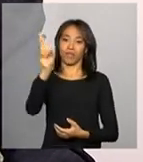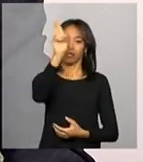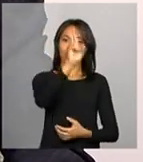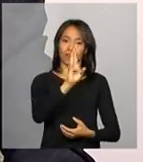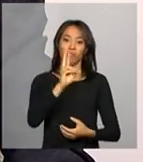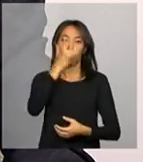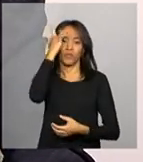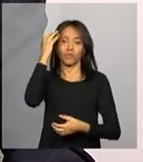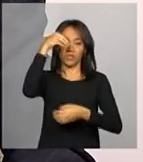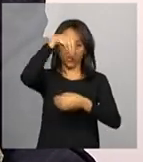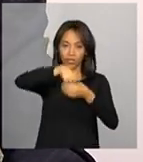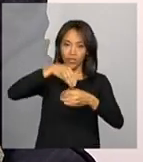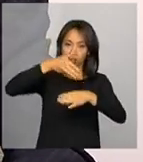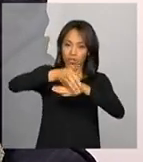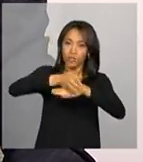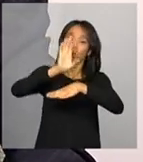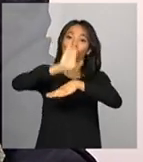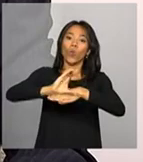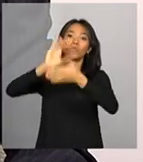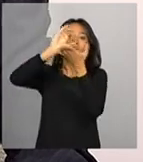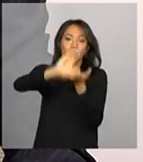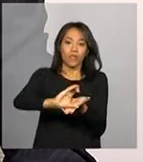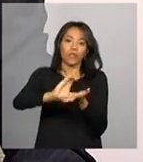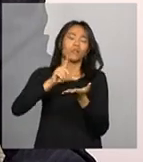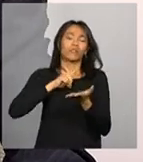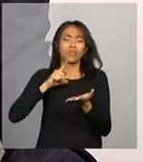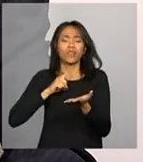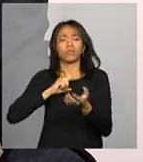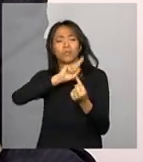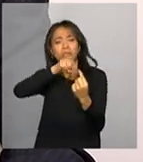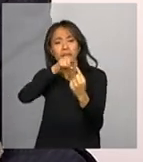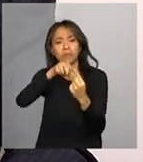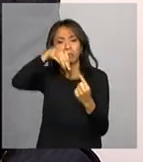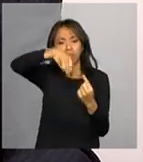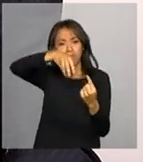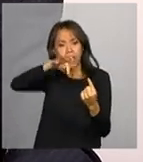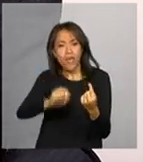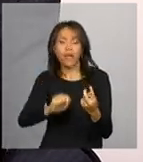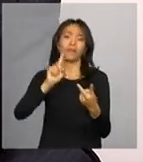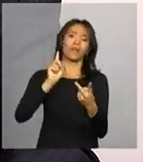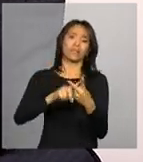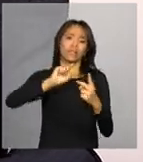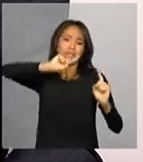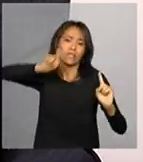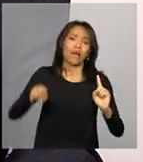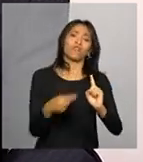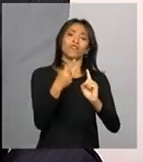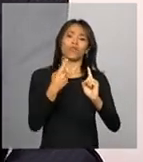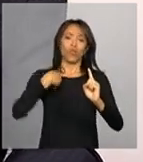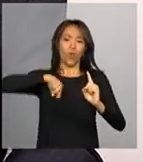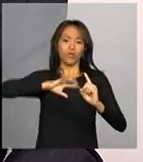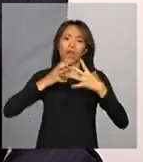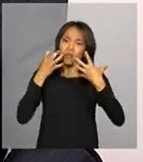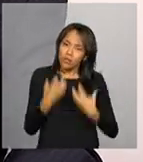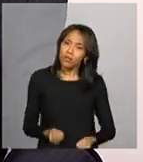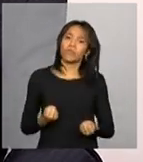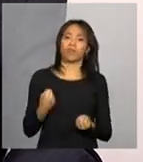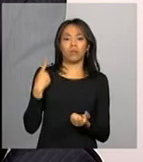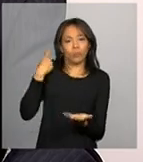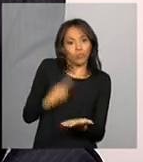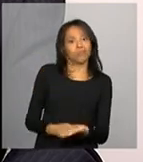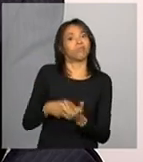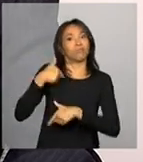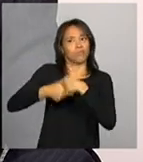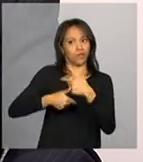analisar todo aquele que nós temos como meta como desafio decidimos assumir esse desafio você já gestão Municipal é um